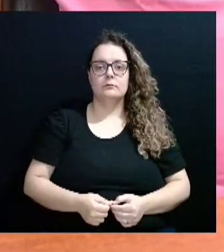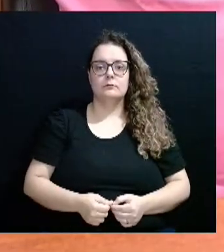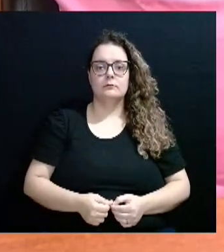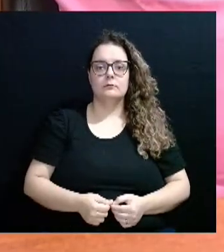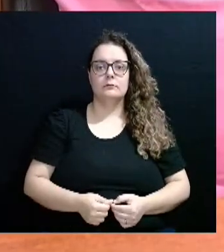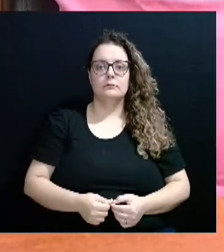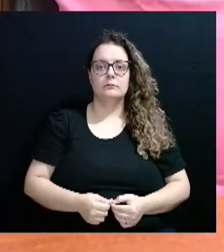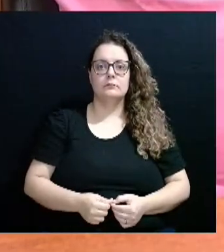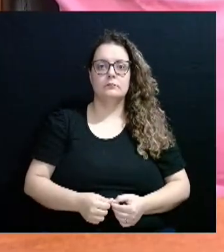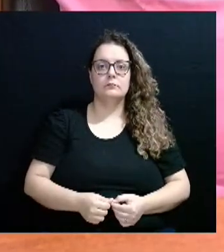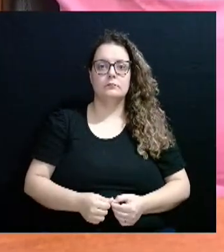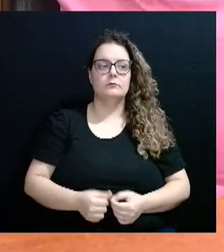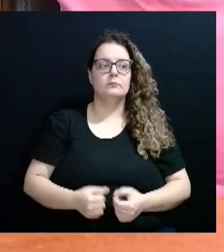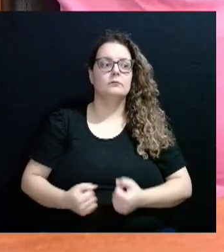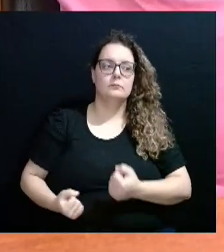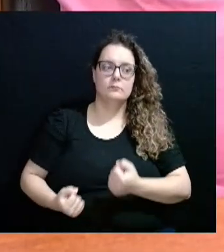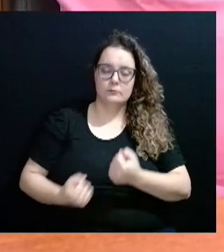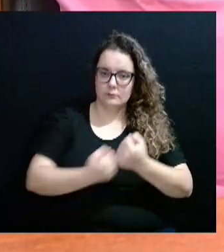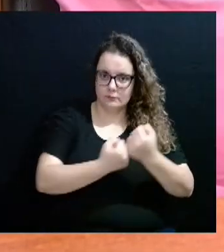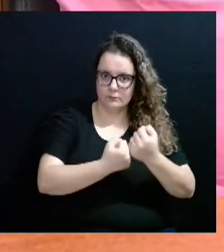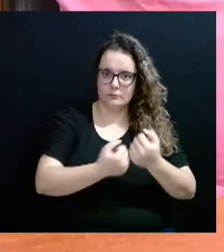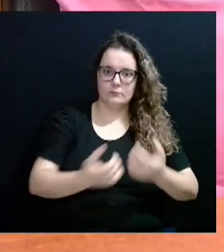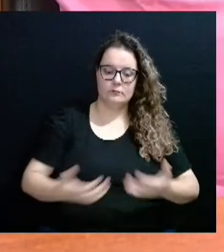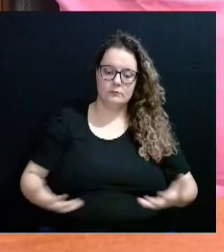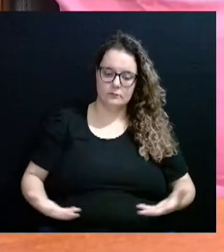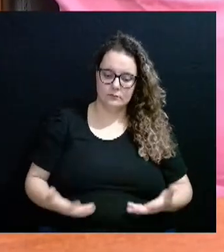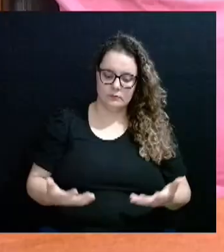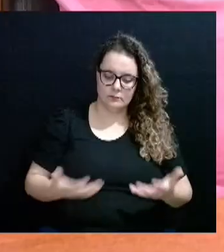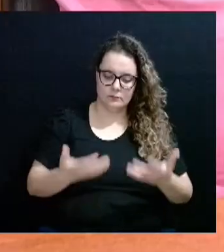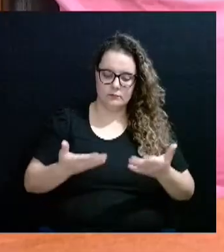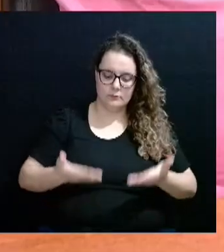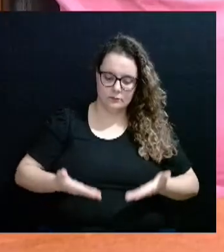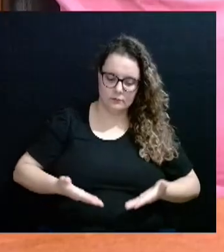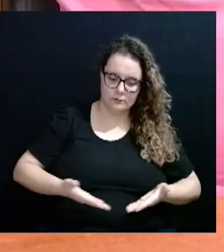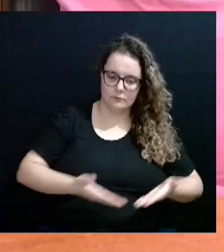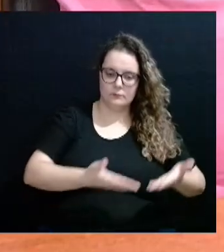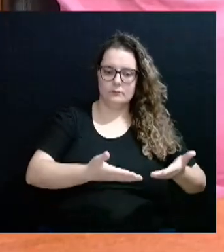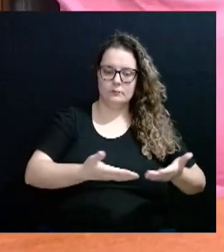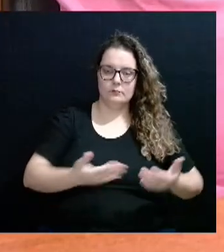sustentação, de apoiar, de debater,